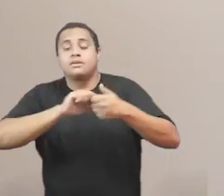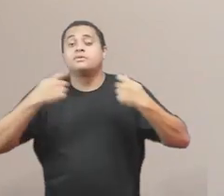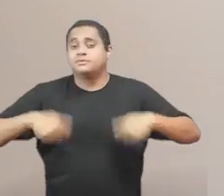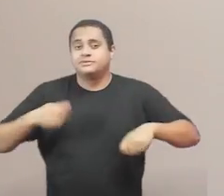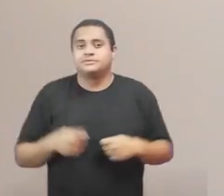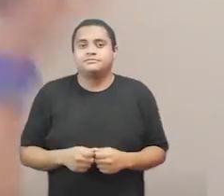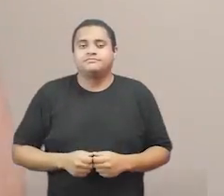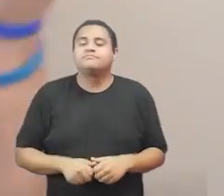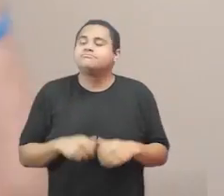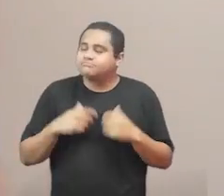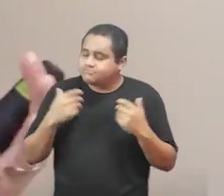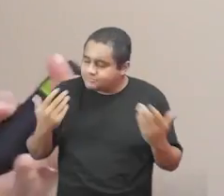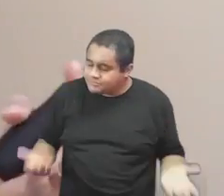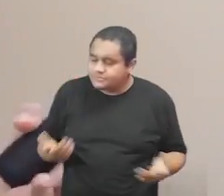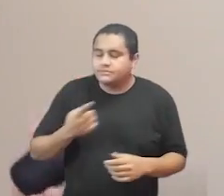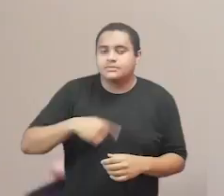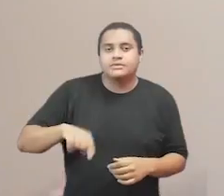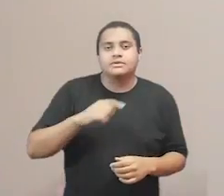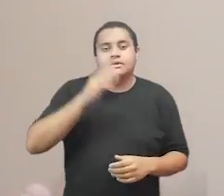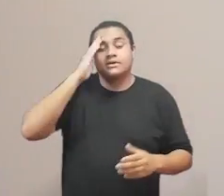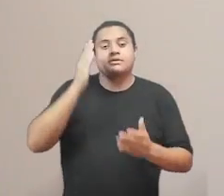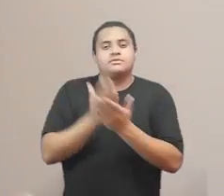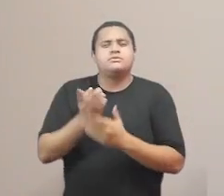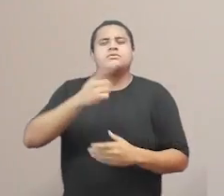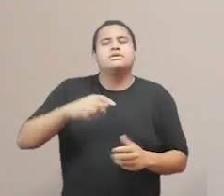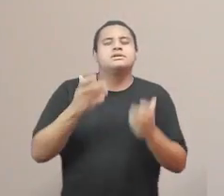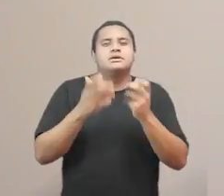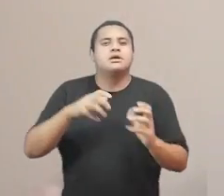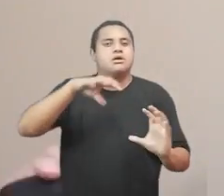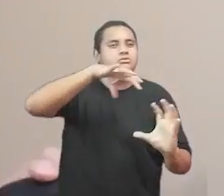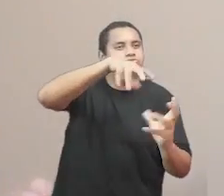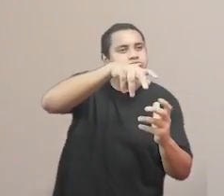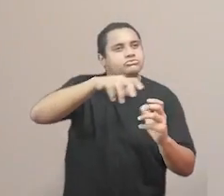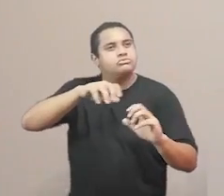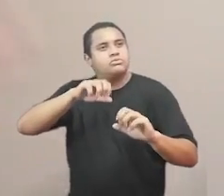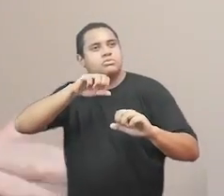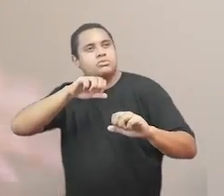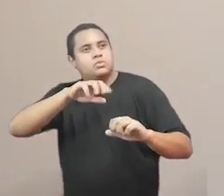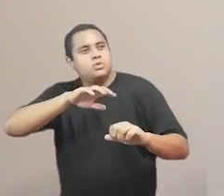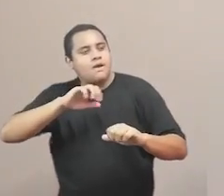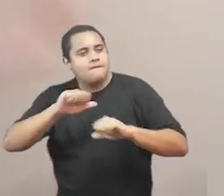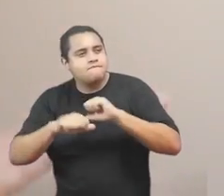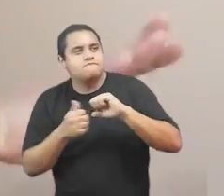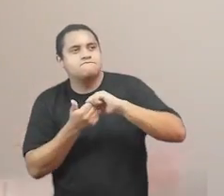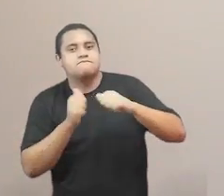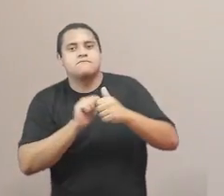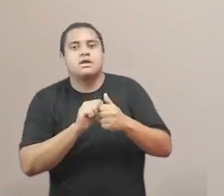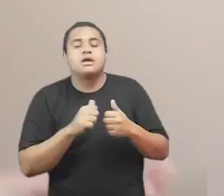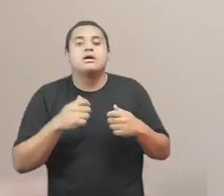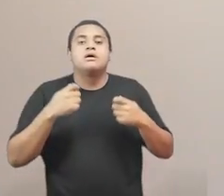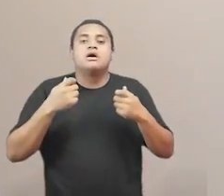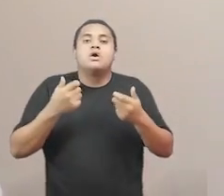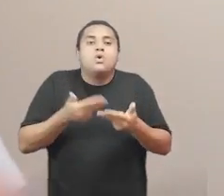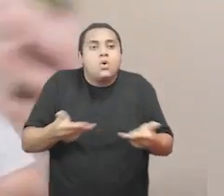mente. Por isso, a gente é o que a gente acredita. Se a gente quer mudar para acompanhar o mundo, a gente tem que mudar o que a gente acredita, portanto tem que esquecer algumas